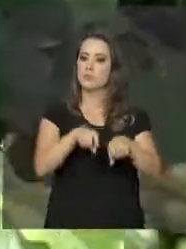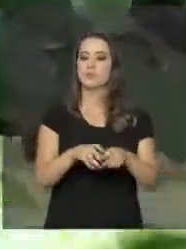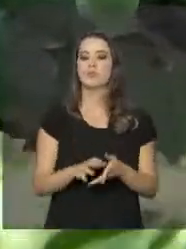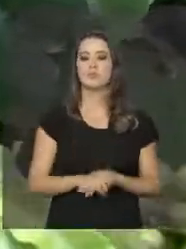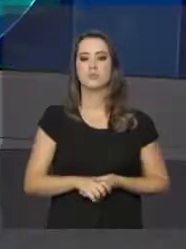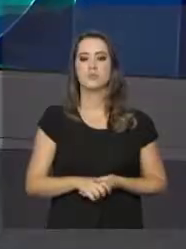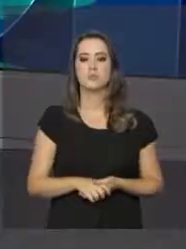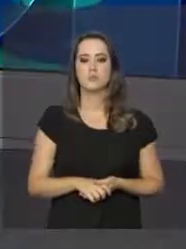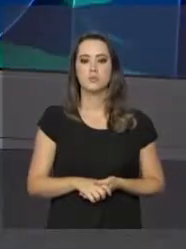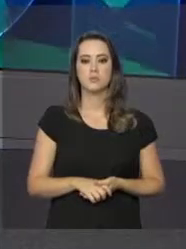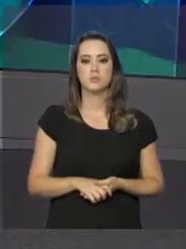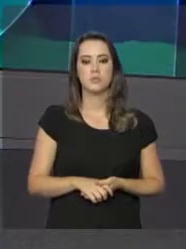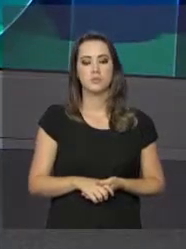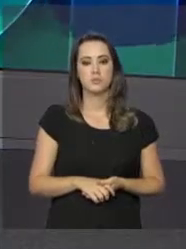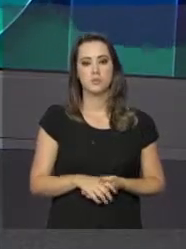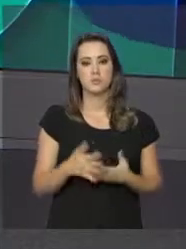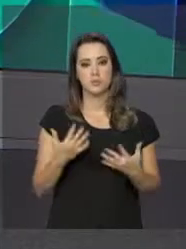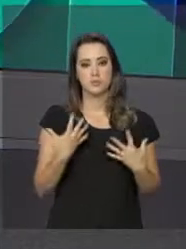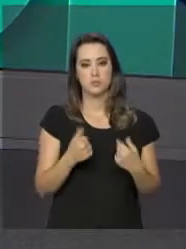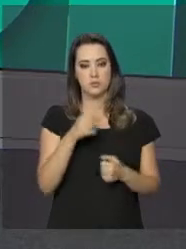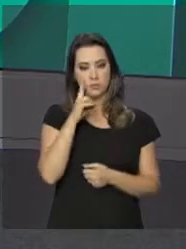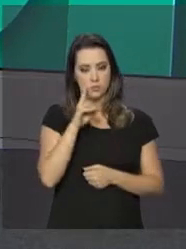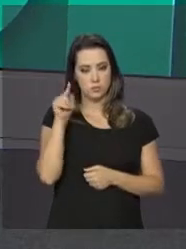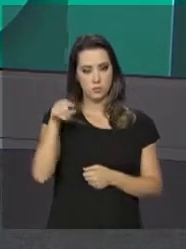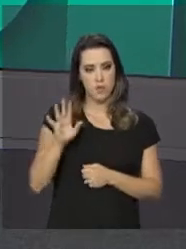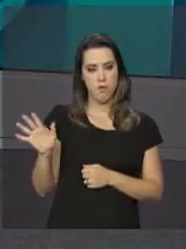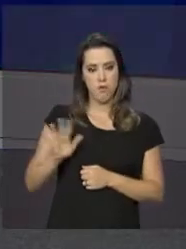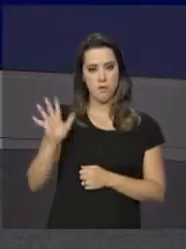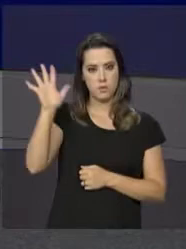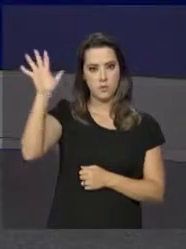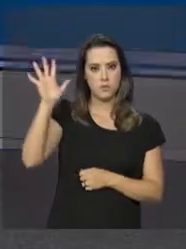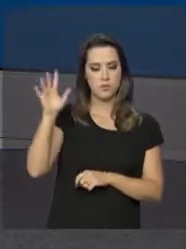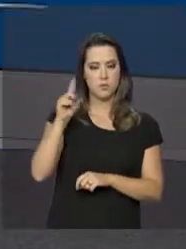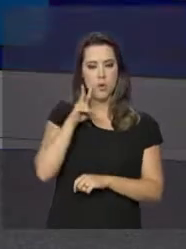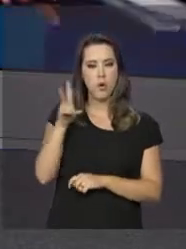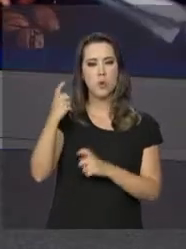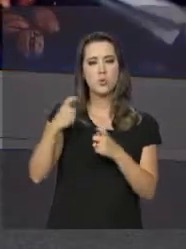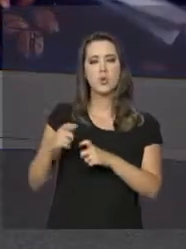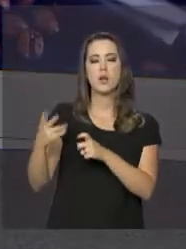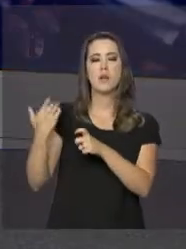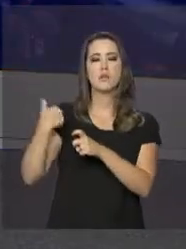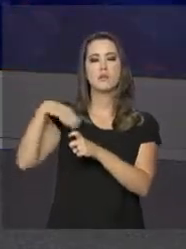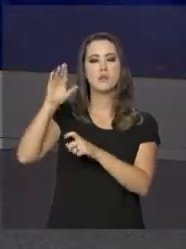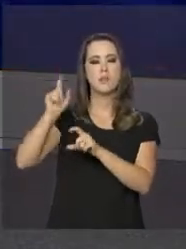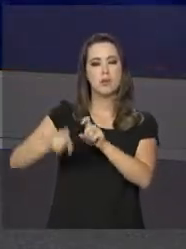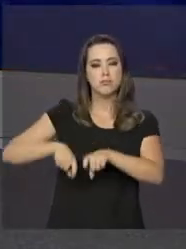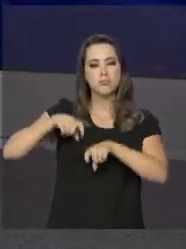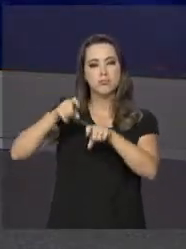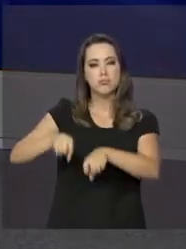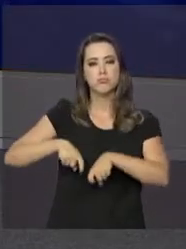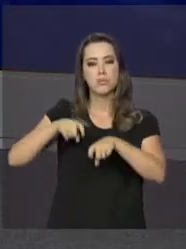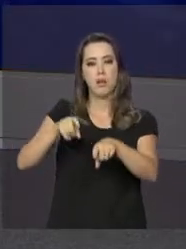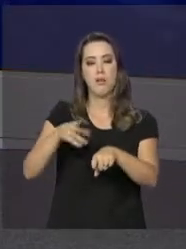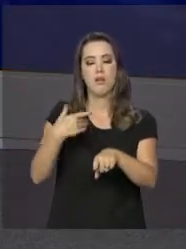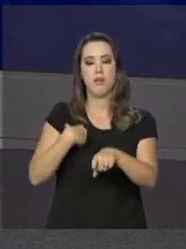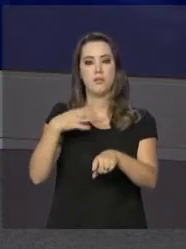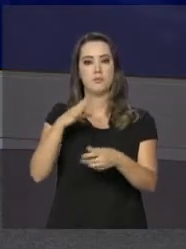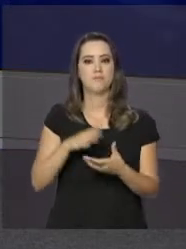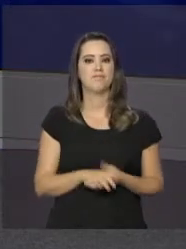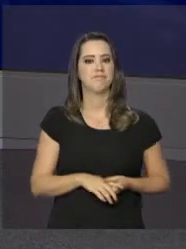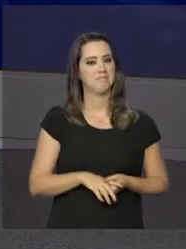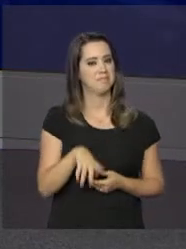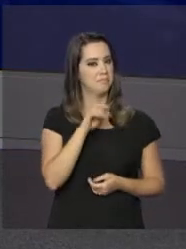setor nós vamos ver agora aqui no mapa os estados que mais produzem café no brasil minas gerais é o maior